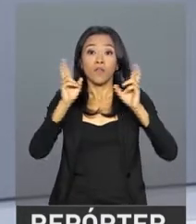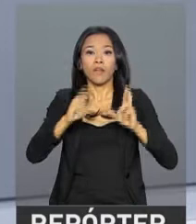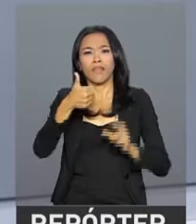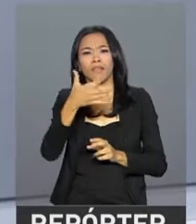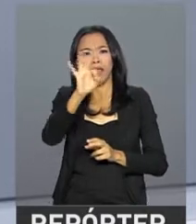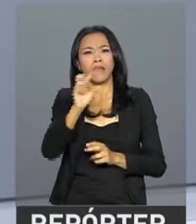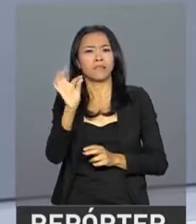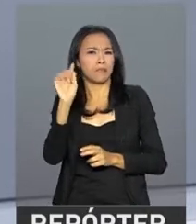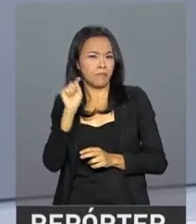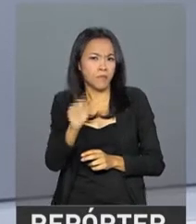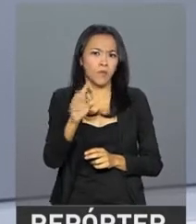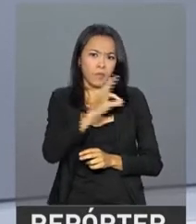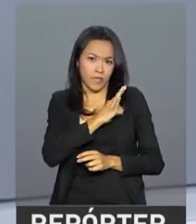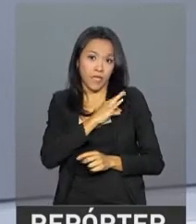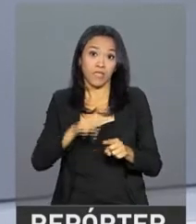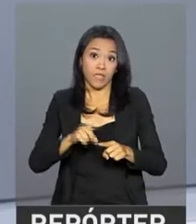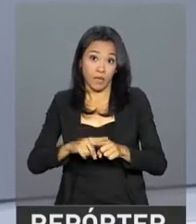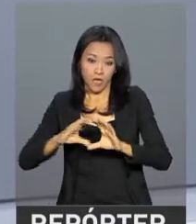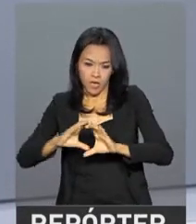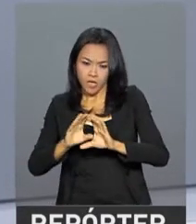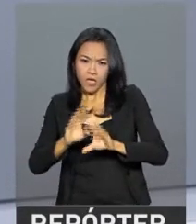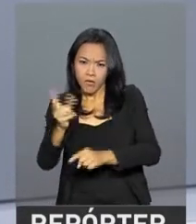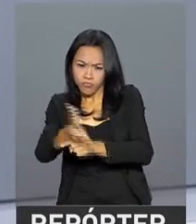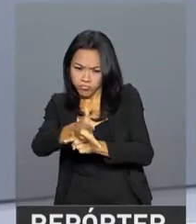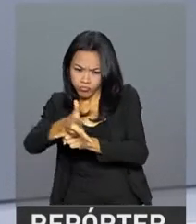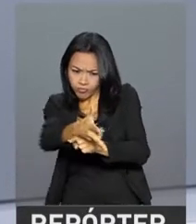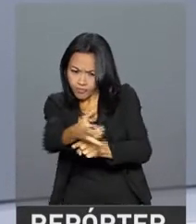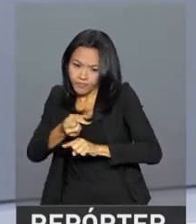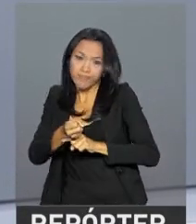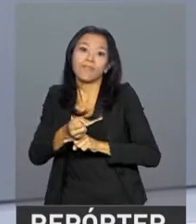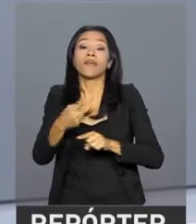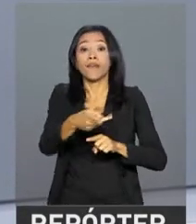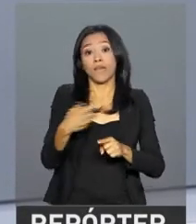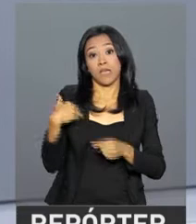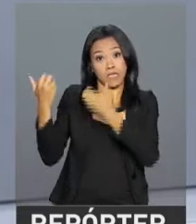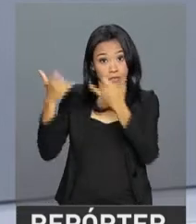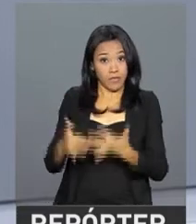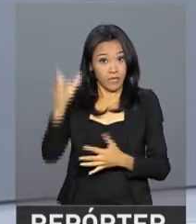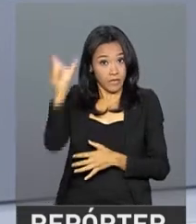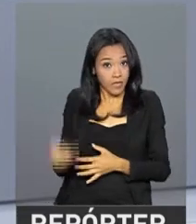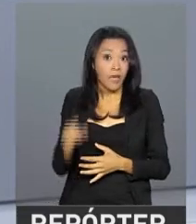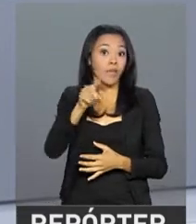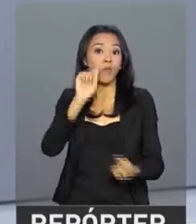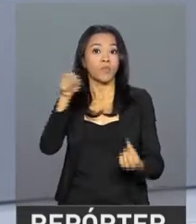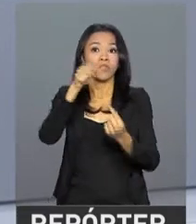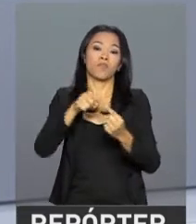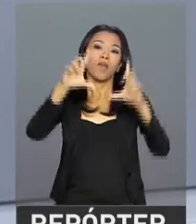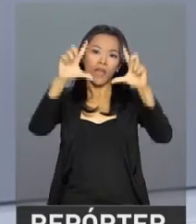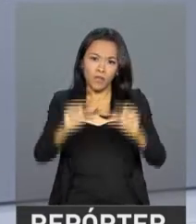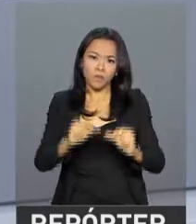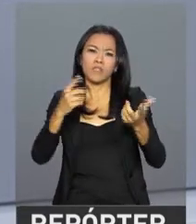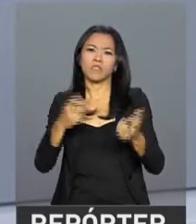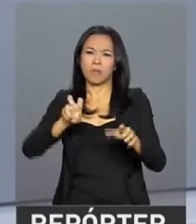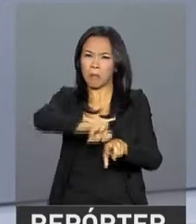de 200 radares móveis. O ministro das Cidades, Alexandre Baldi, destaca que uma das metas é reduzir o número de acidentes, que já